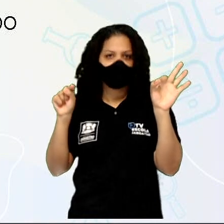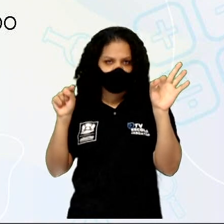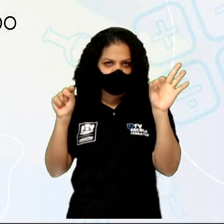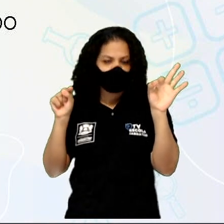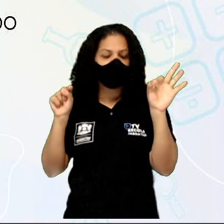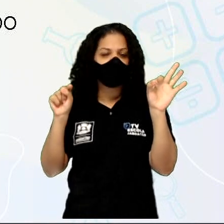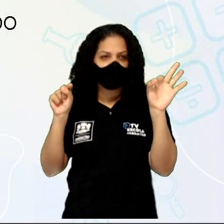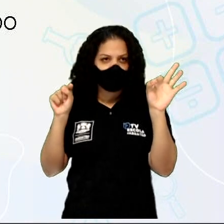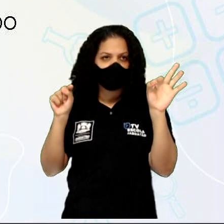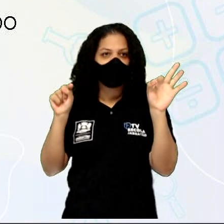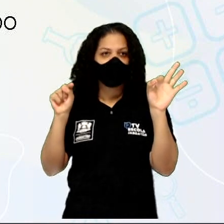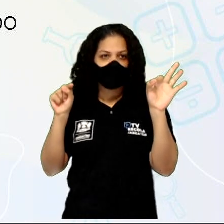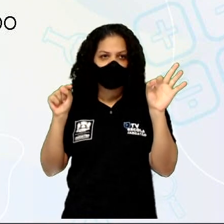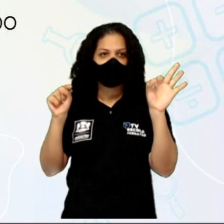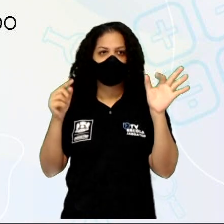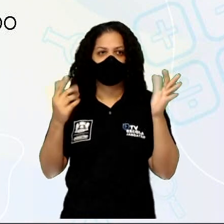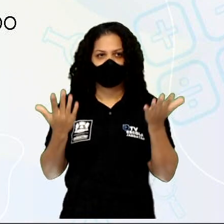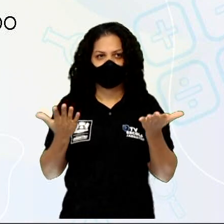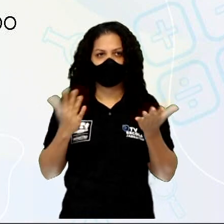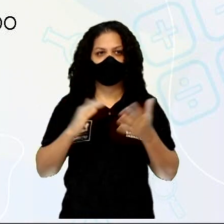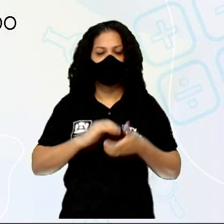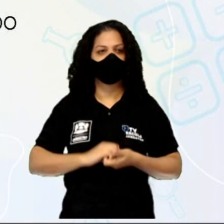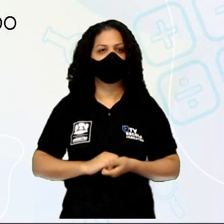interrogação, que é esse outro sinal que nós já vimos.